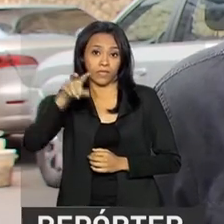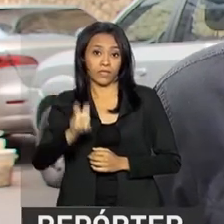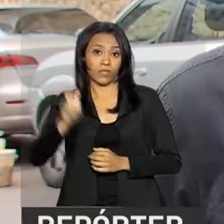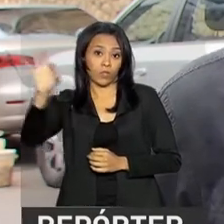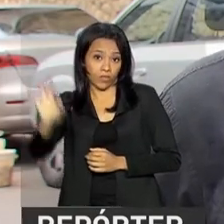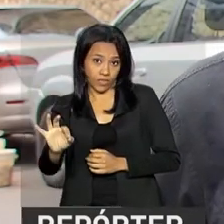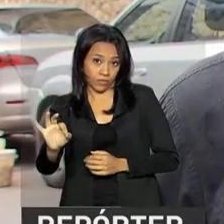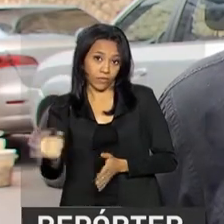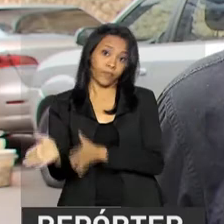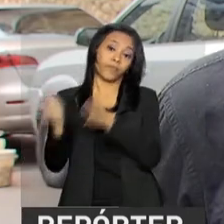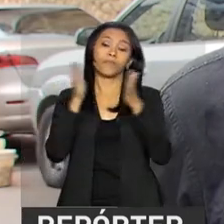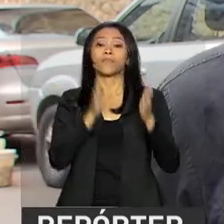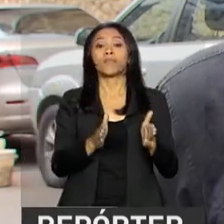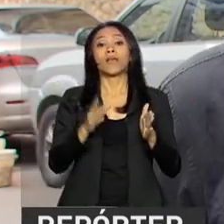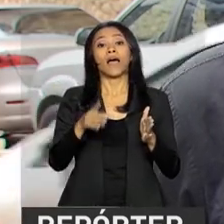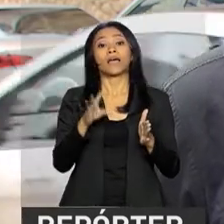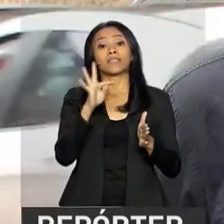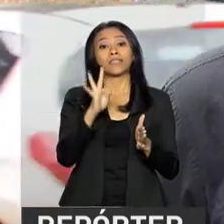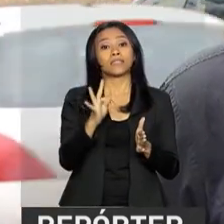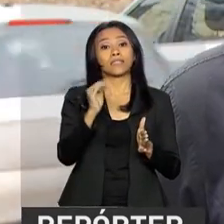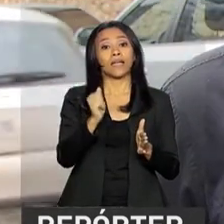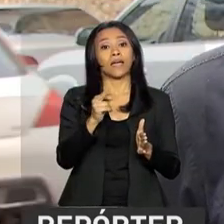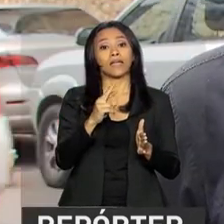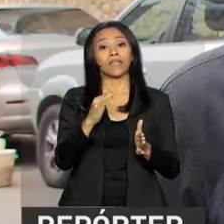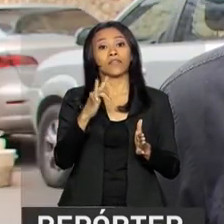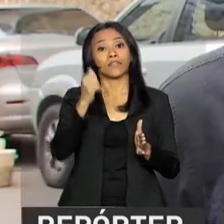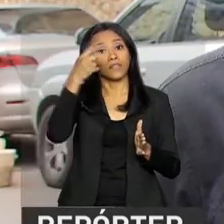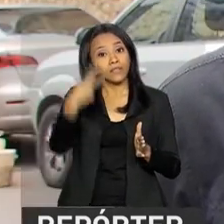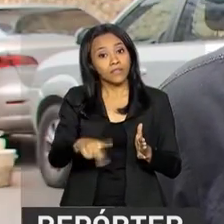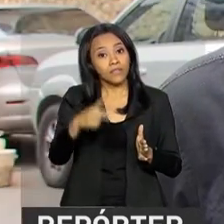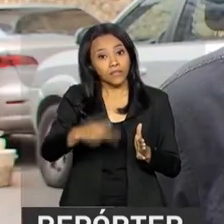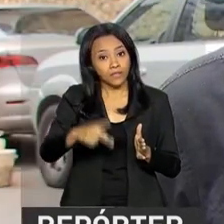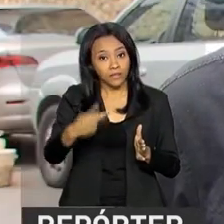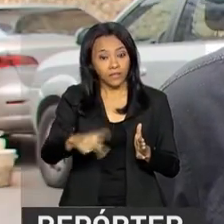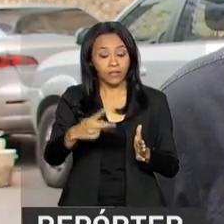12,75%. Já as tarifas interurbanas vão cair entre